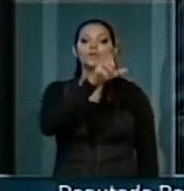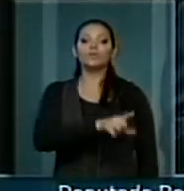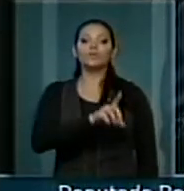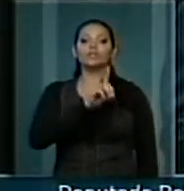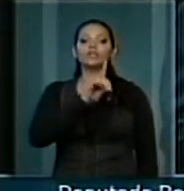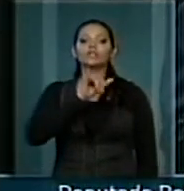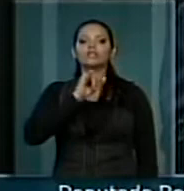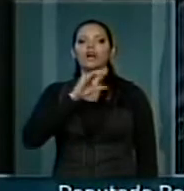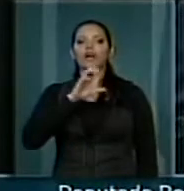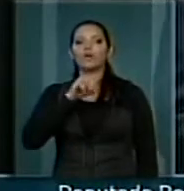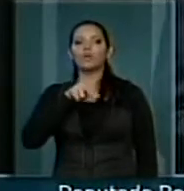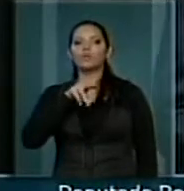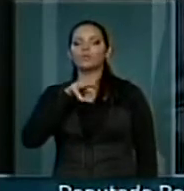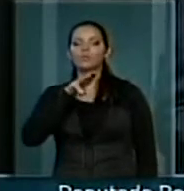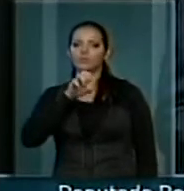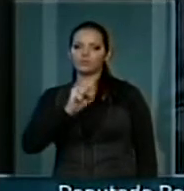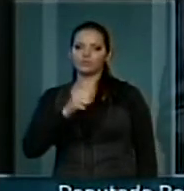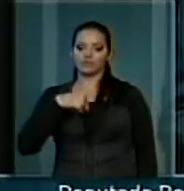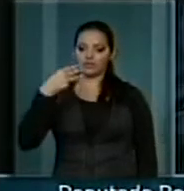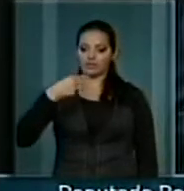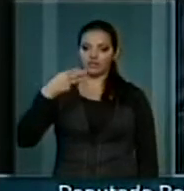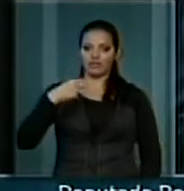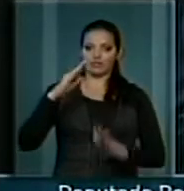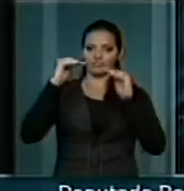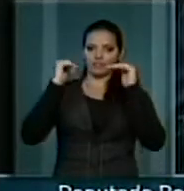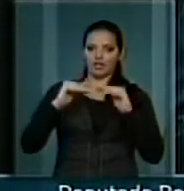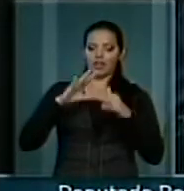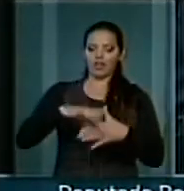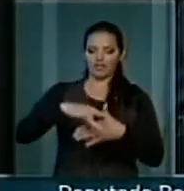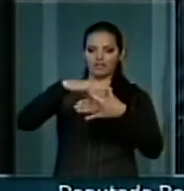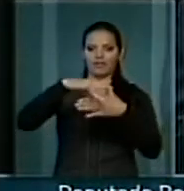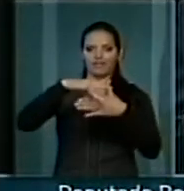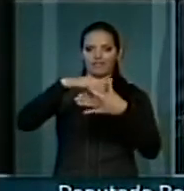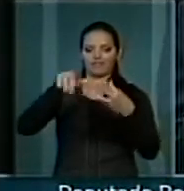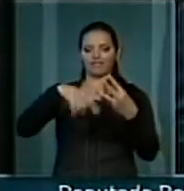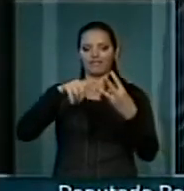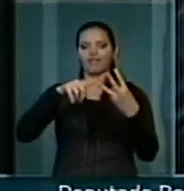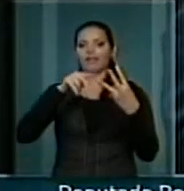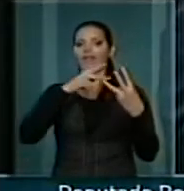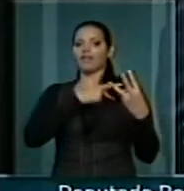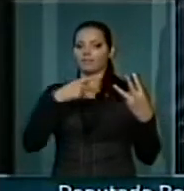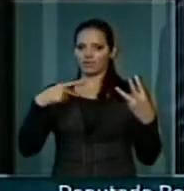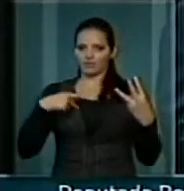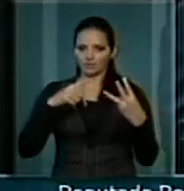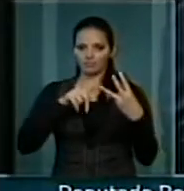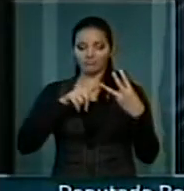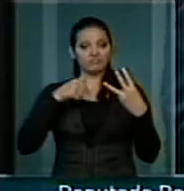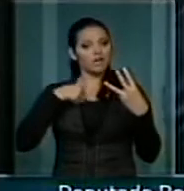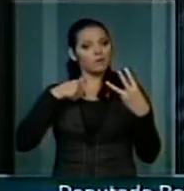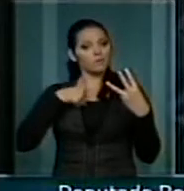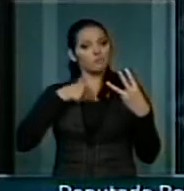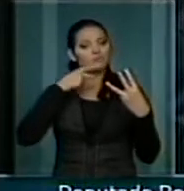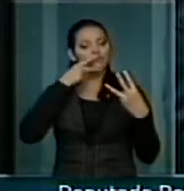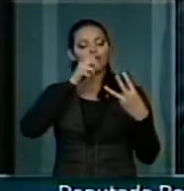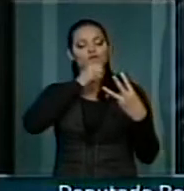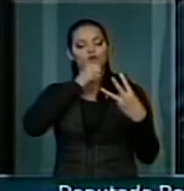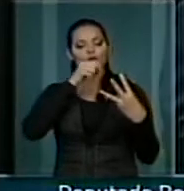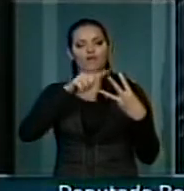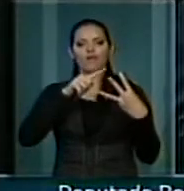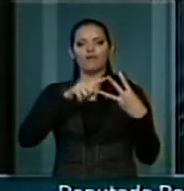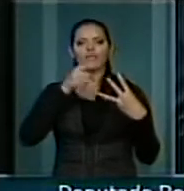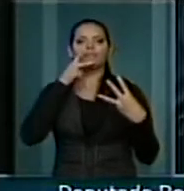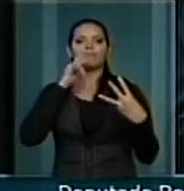portanto, a terceira geração de líderes evangélicos da minha família. Como cristão evangélico, bem sei o